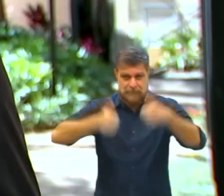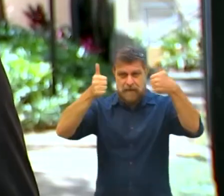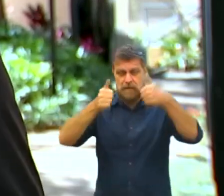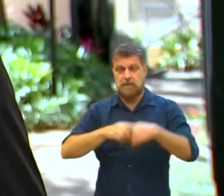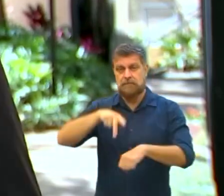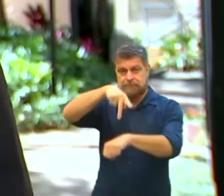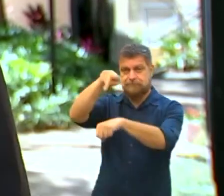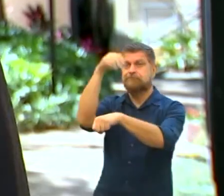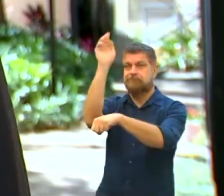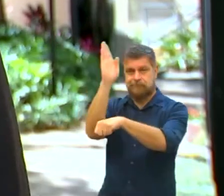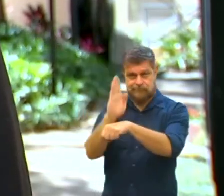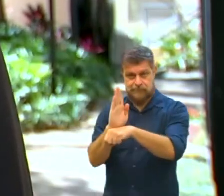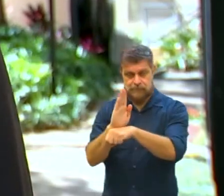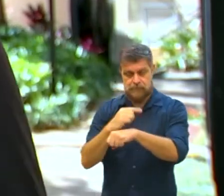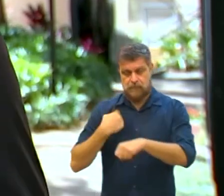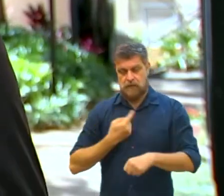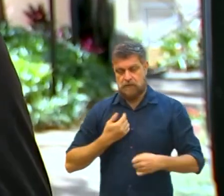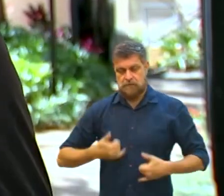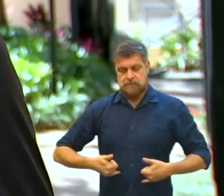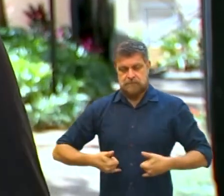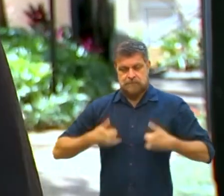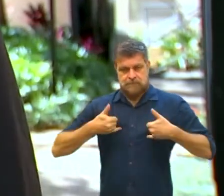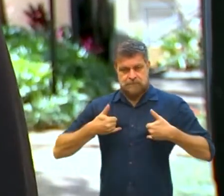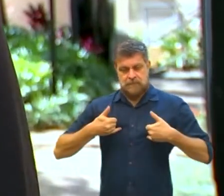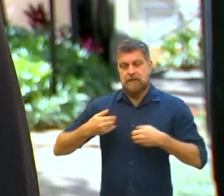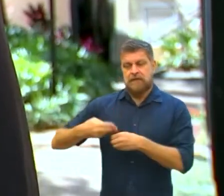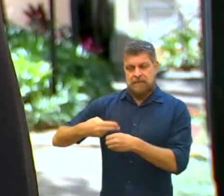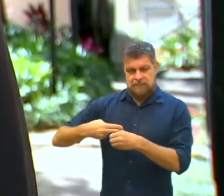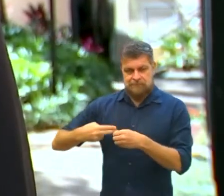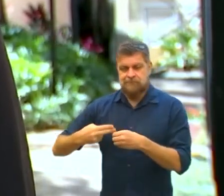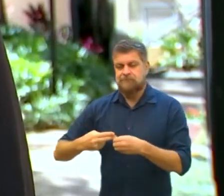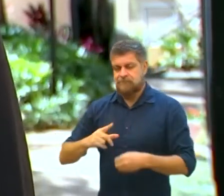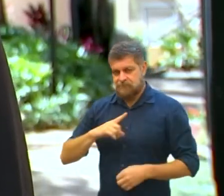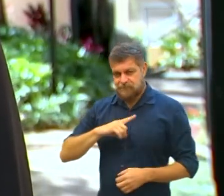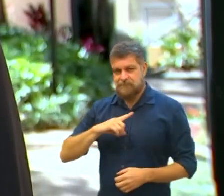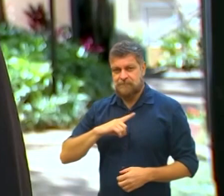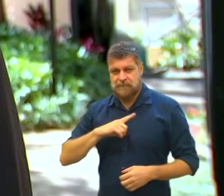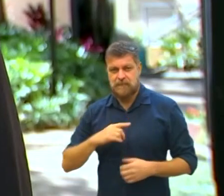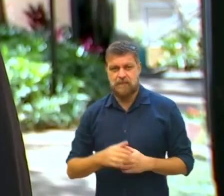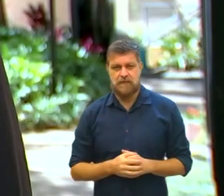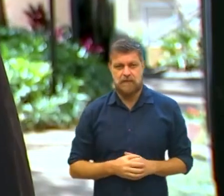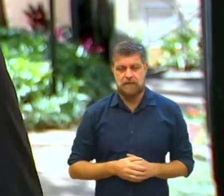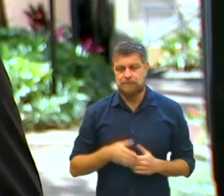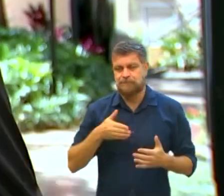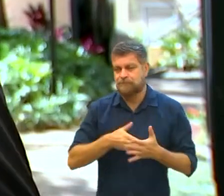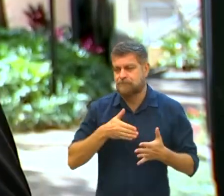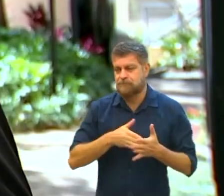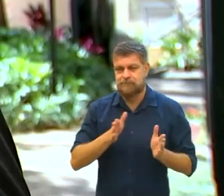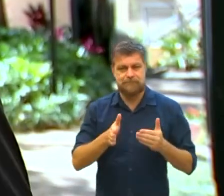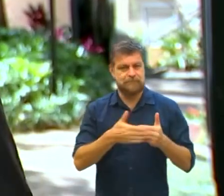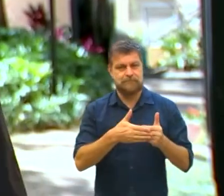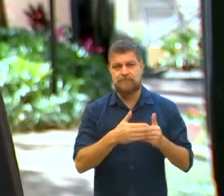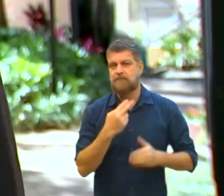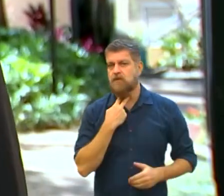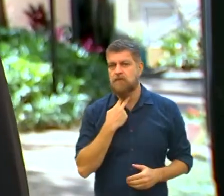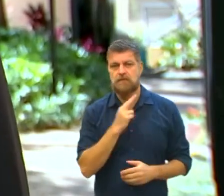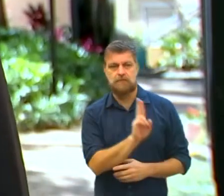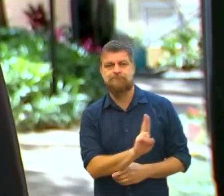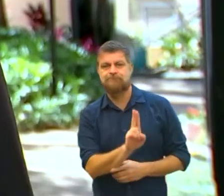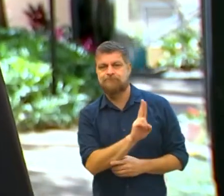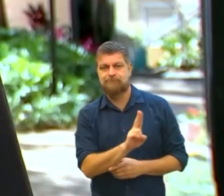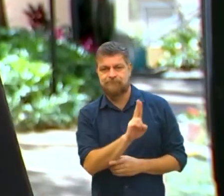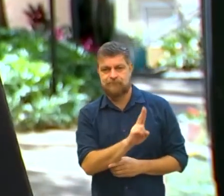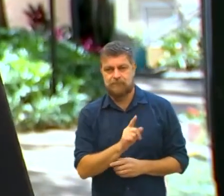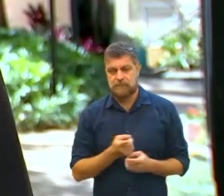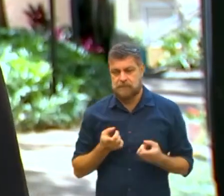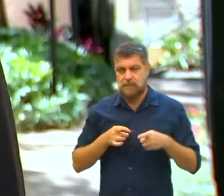de Campinas e do país, um orgulho para a nossa universidade, e estavam impedidos de usar esse prédio.